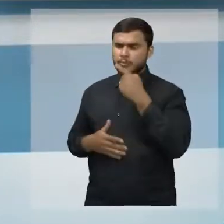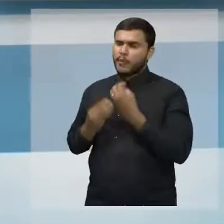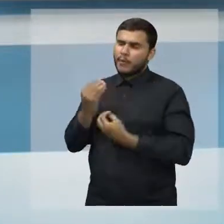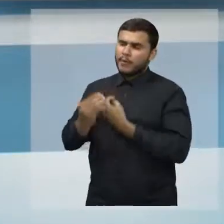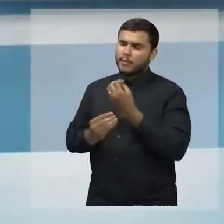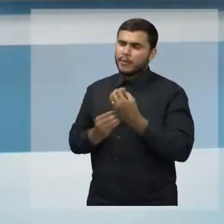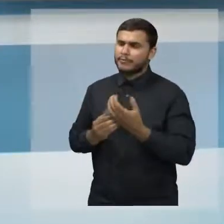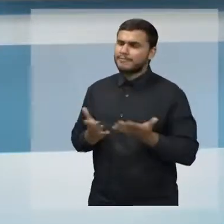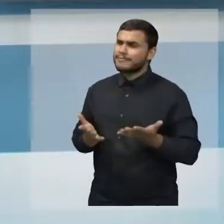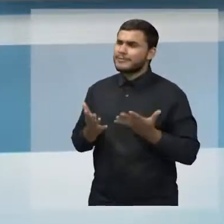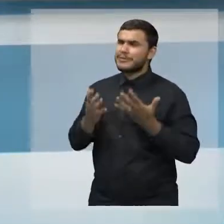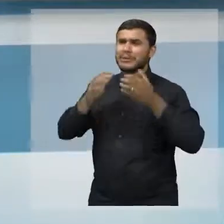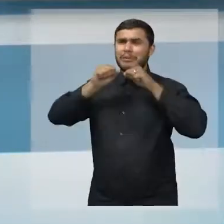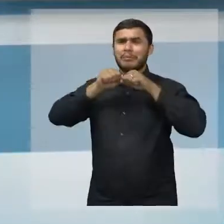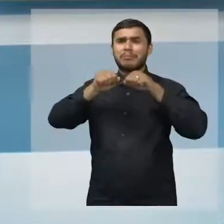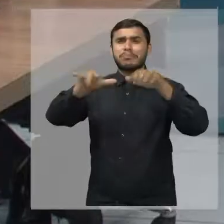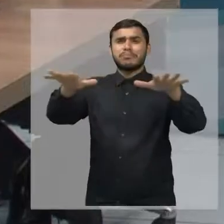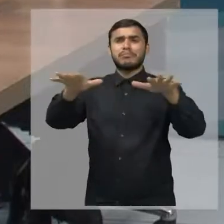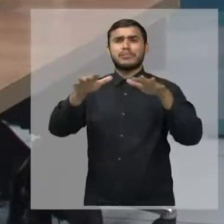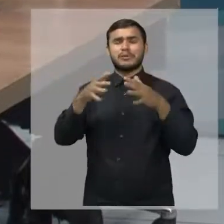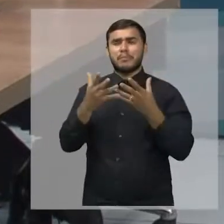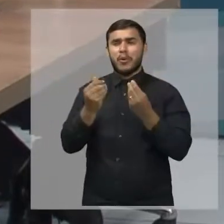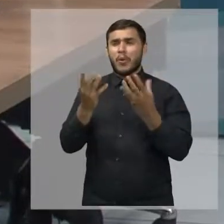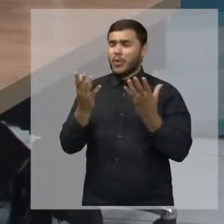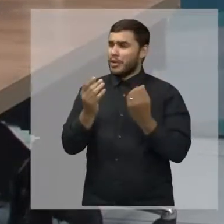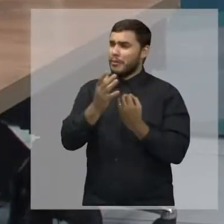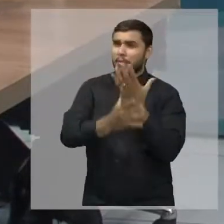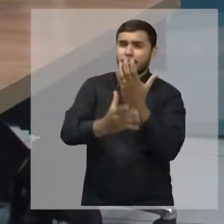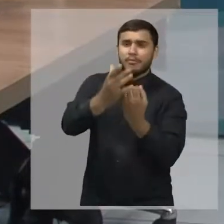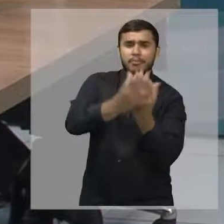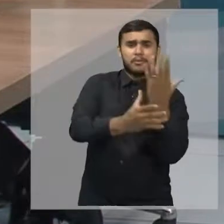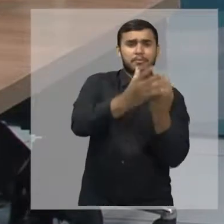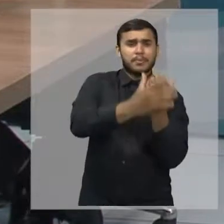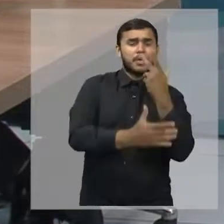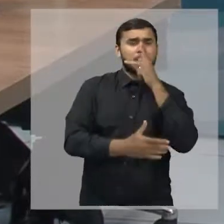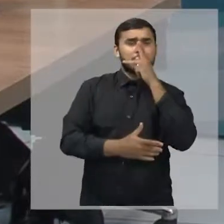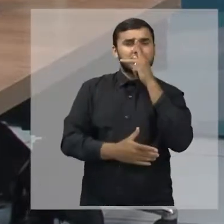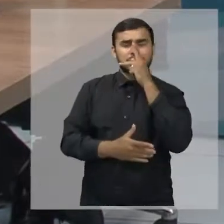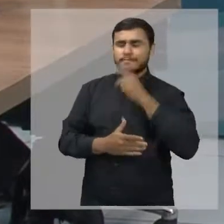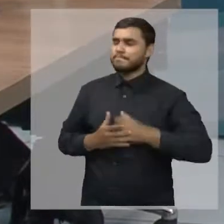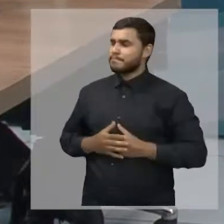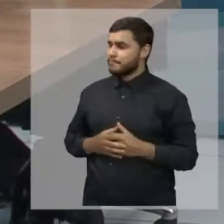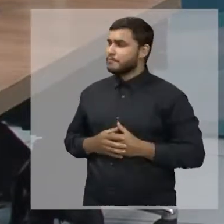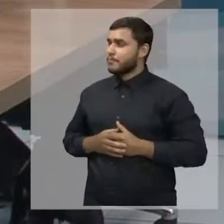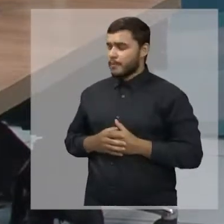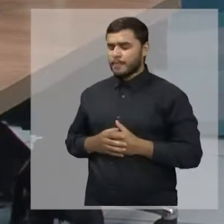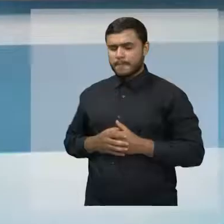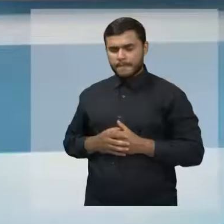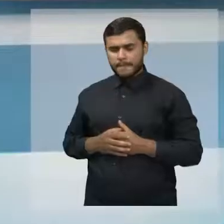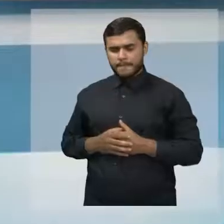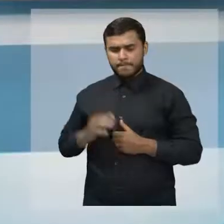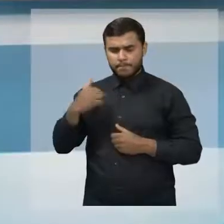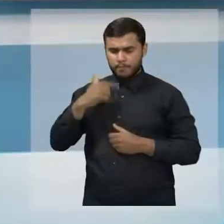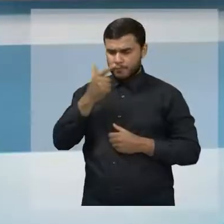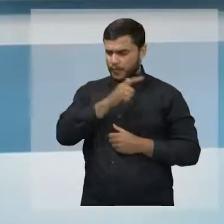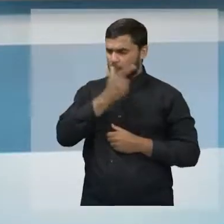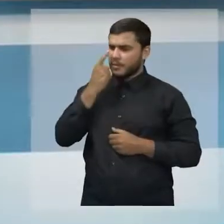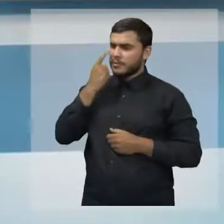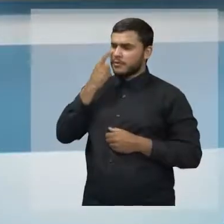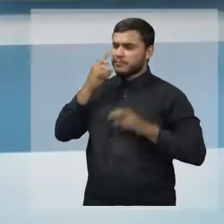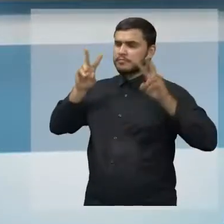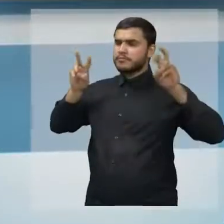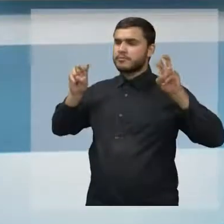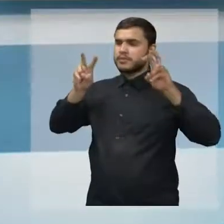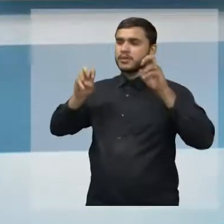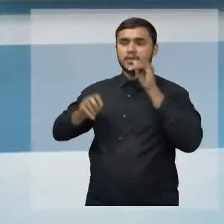essa proliferação de tantos partidos. E eu peço emprestado aqui do empreendedorismo, outro termo, lá